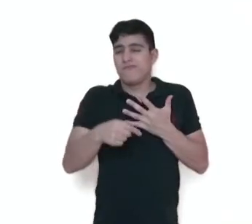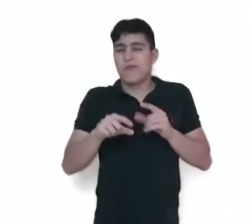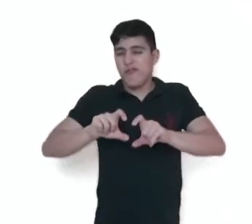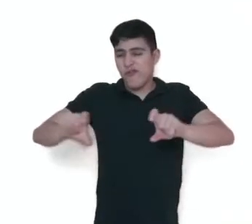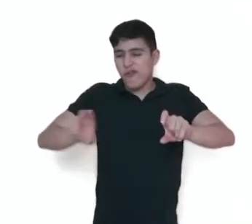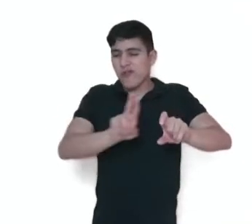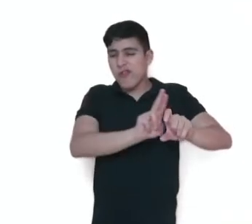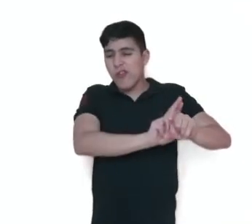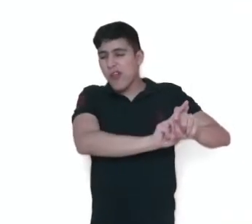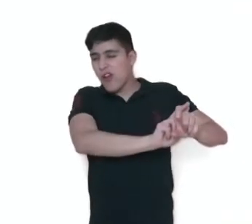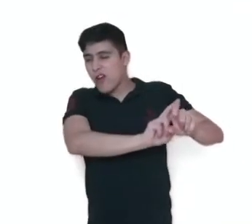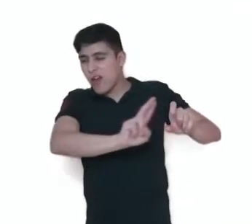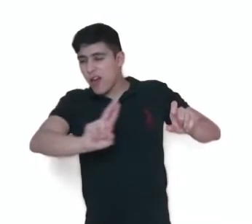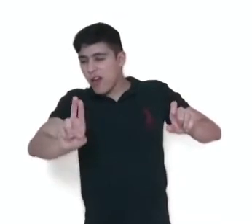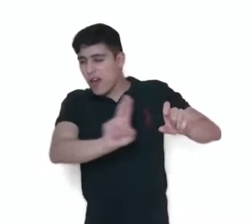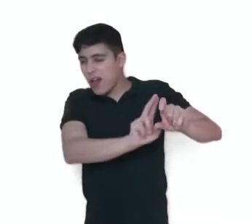Quadrilha,